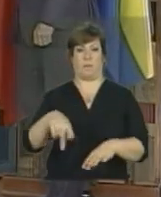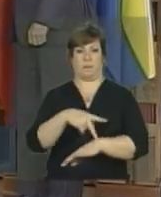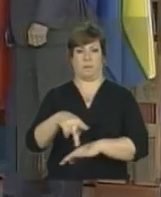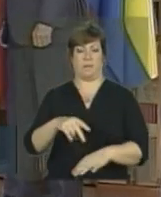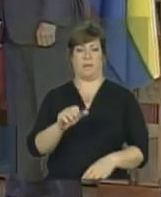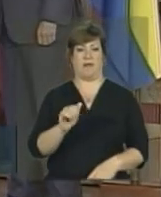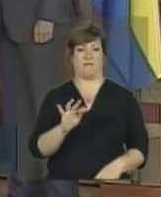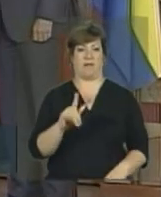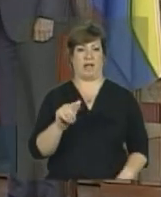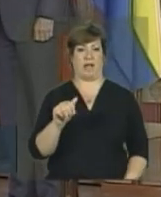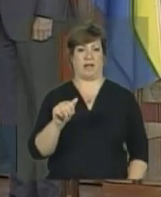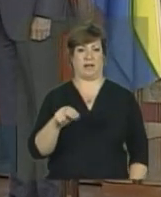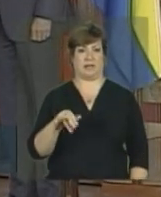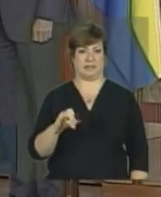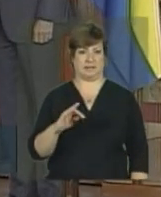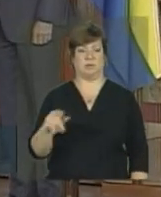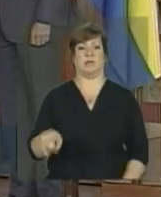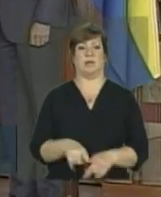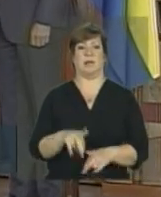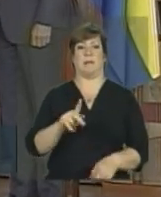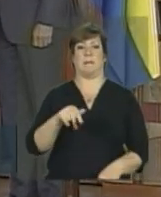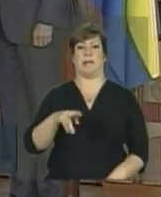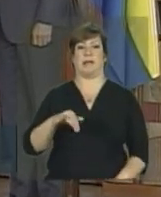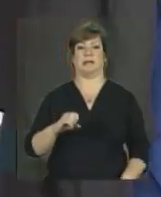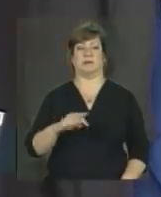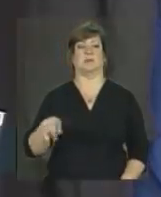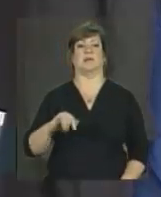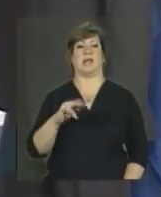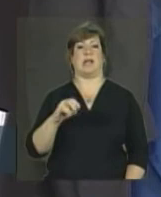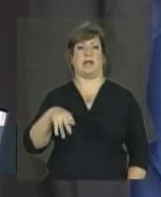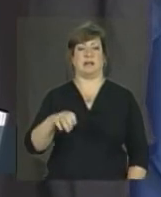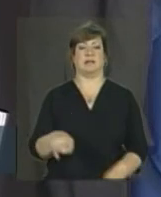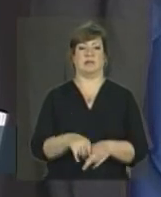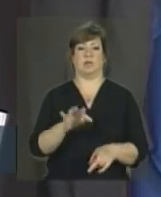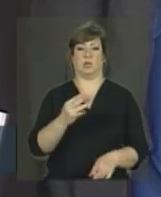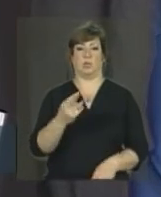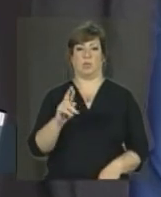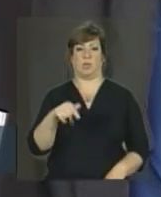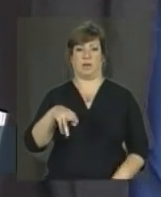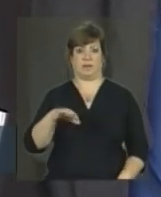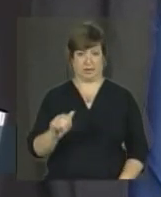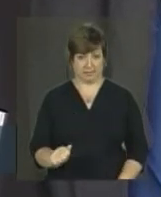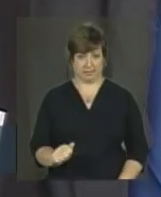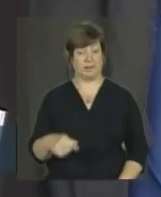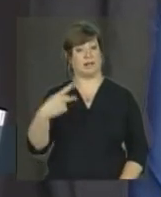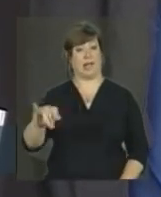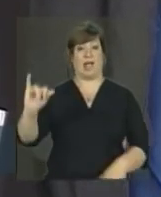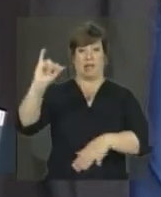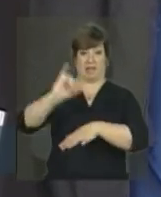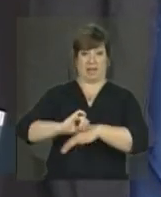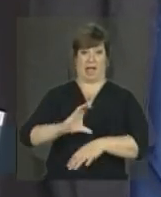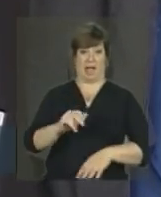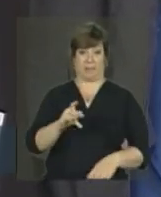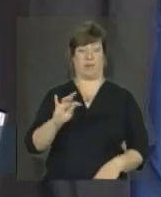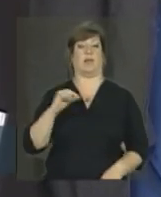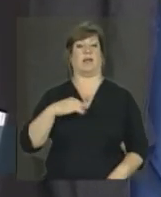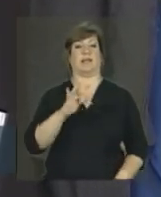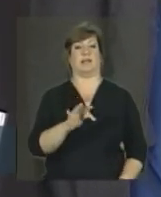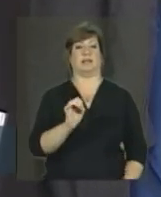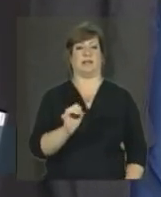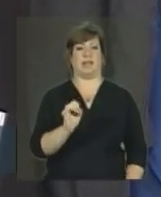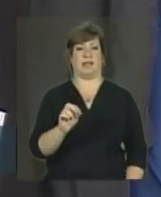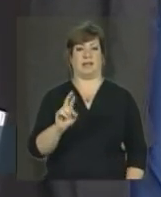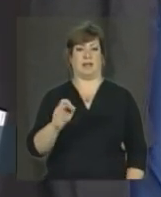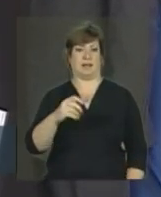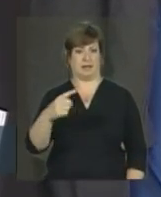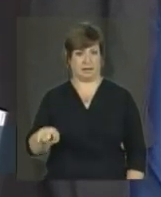o Afeganistão, o Paquistão, o Iraque e a Turquia. A sua capital é o Teherã e